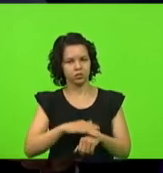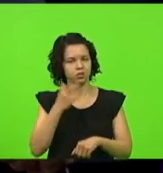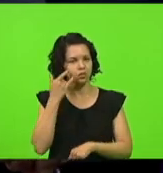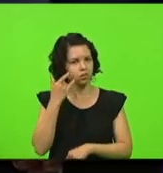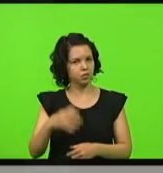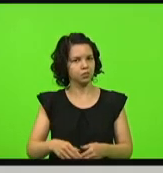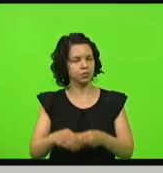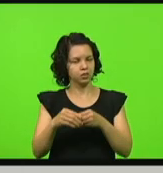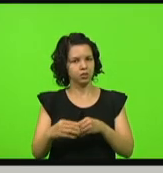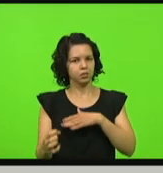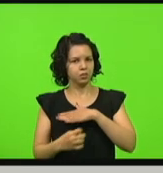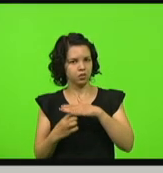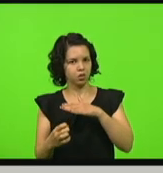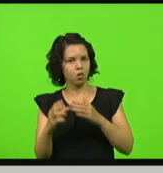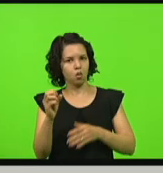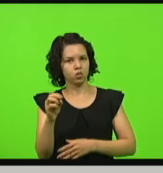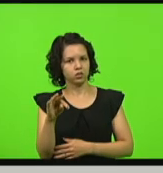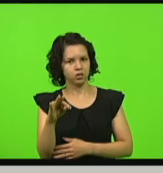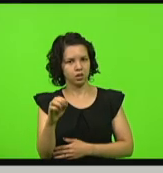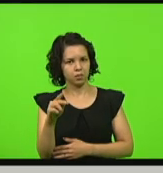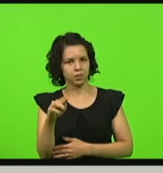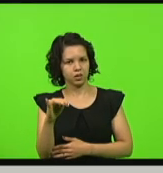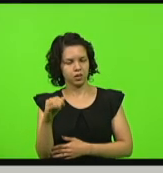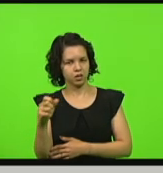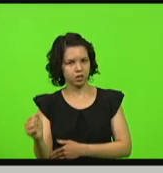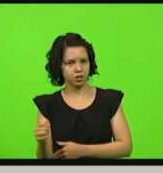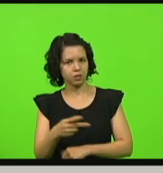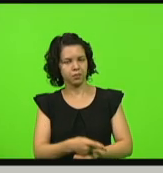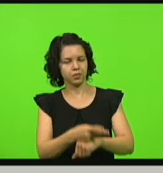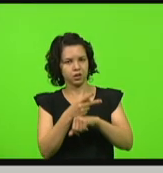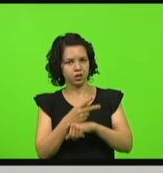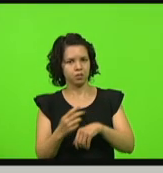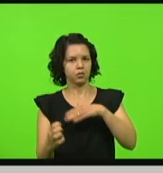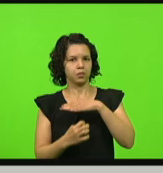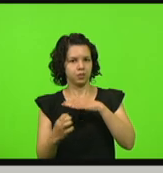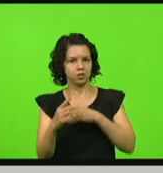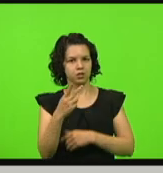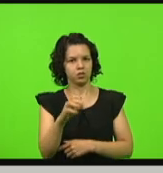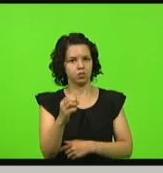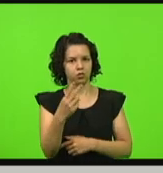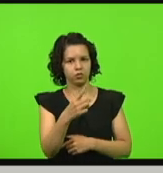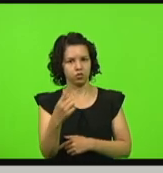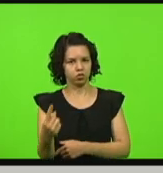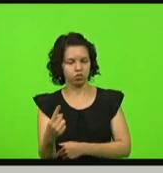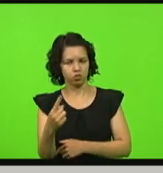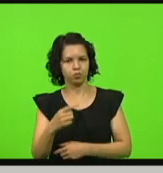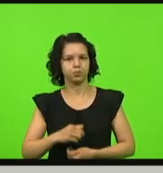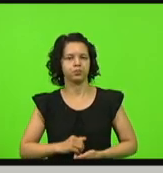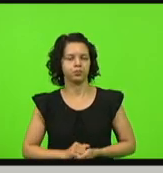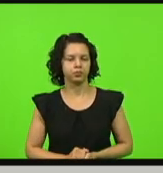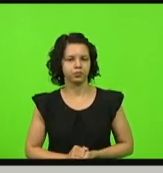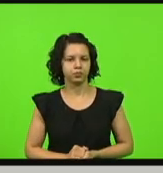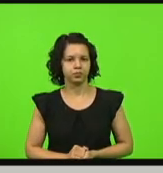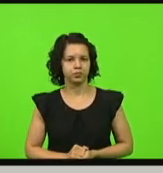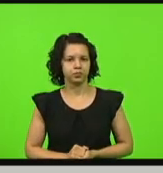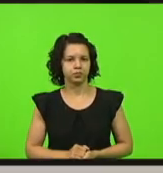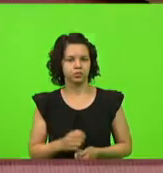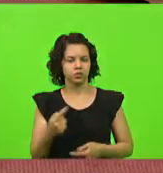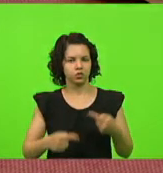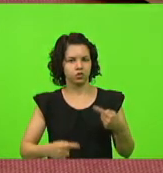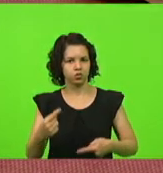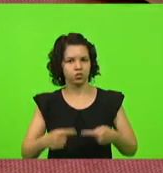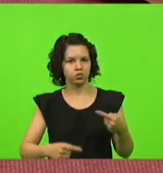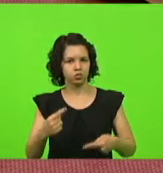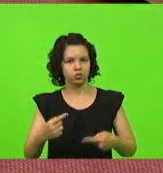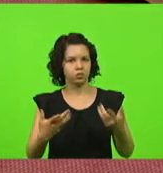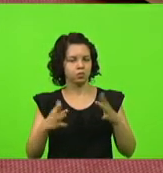empresa Contábil e Contabilidade pelos resultados obtidos no Prêmio Destaque Empresarial 2021, promovido pela Associação Empresarial de São Miguel do Oeste. Em discussão,